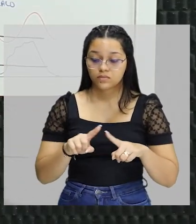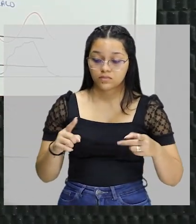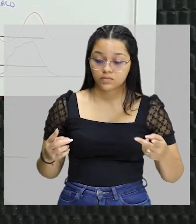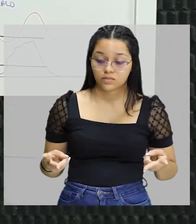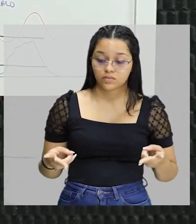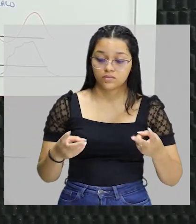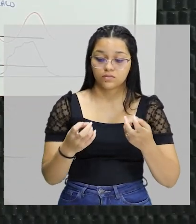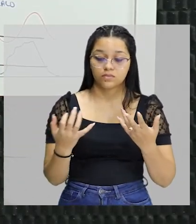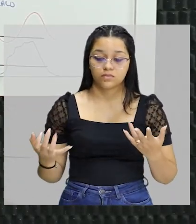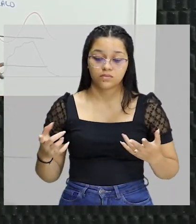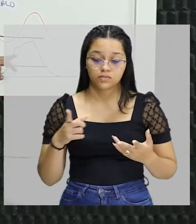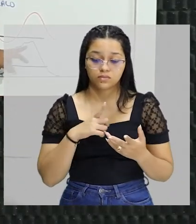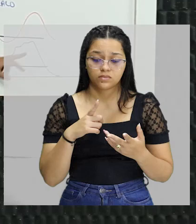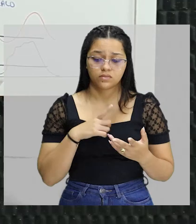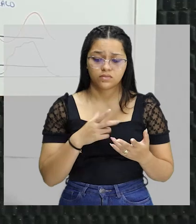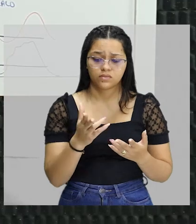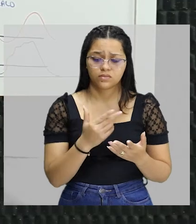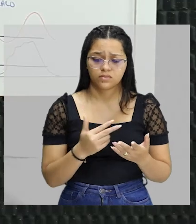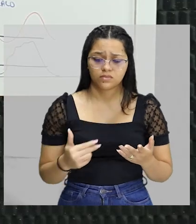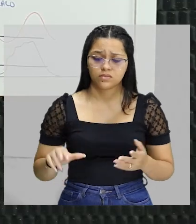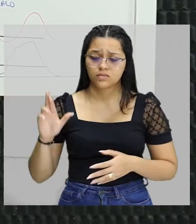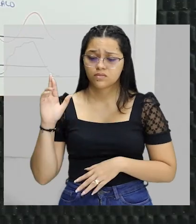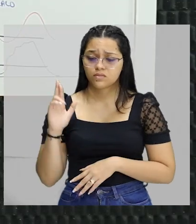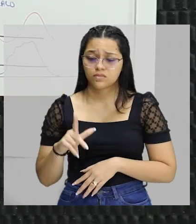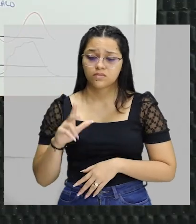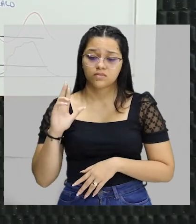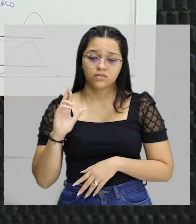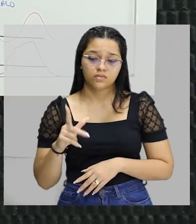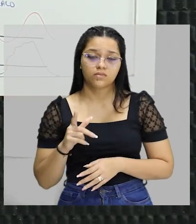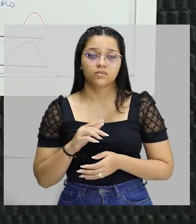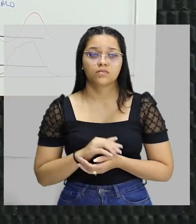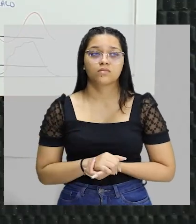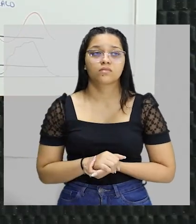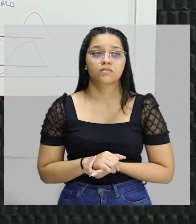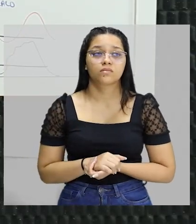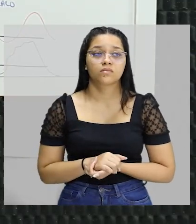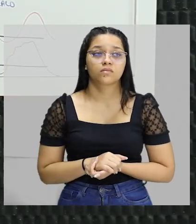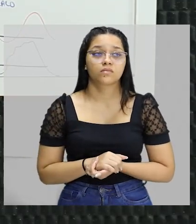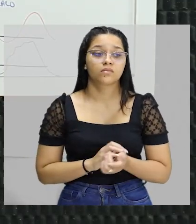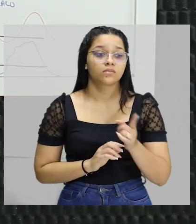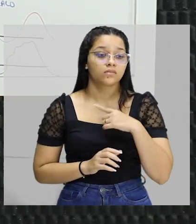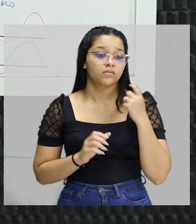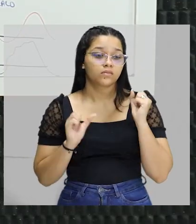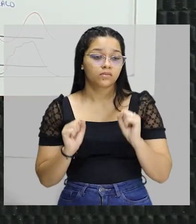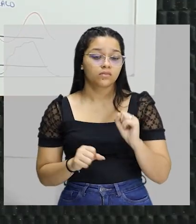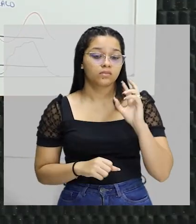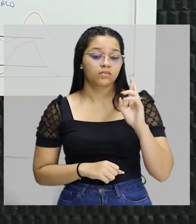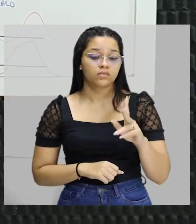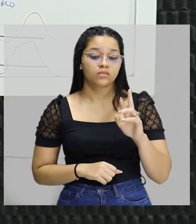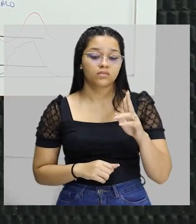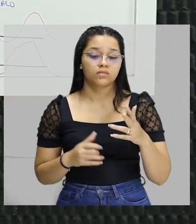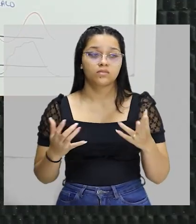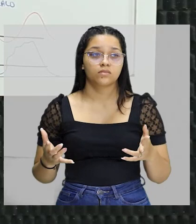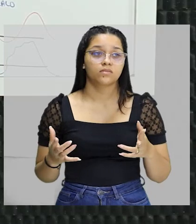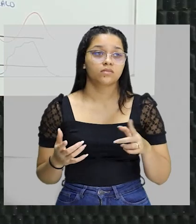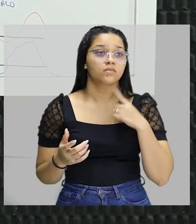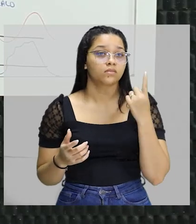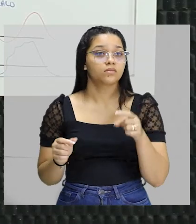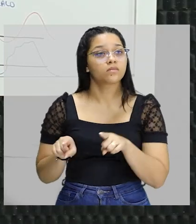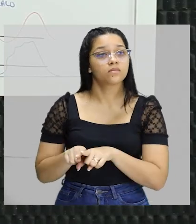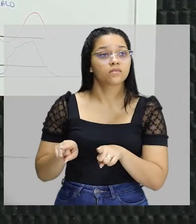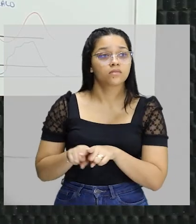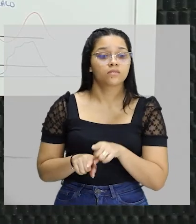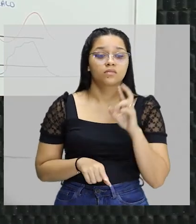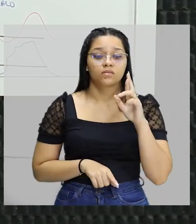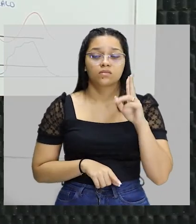que o desenho da onda é diferente. É bem aqui que a gente consegue diferenciar. Isso a gente também consegue